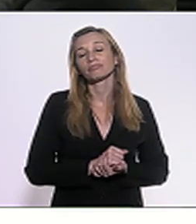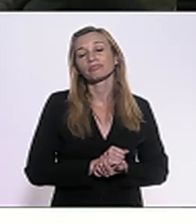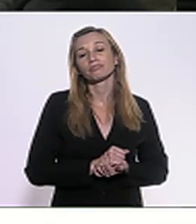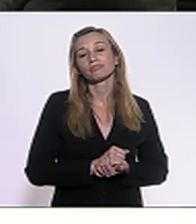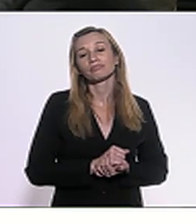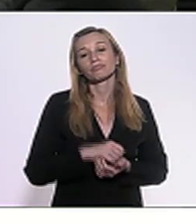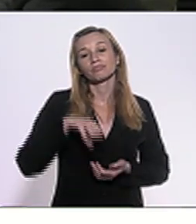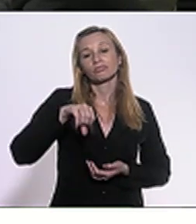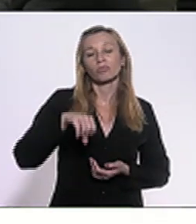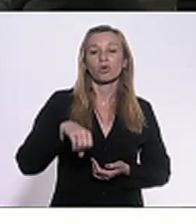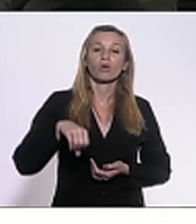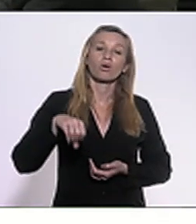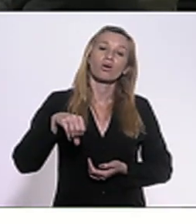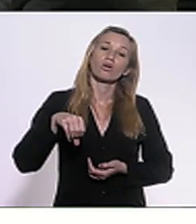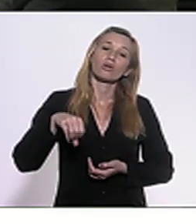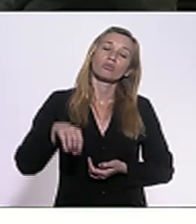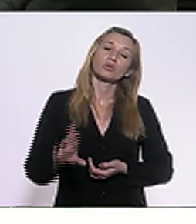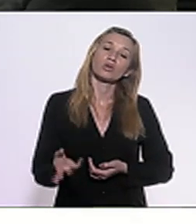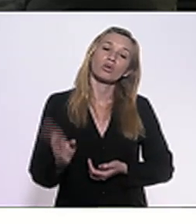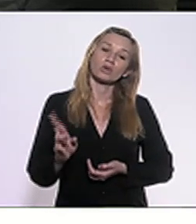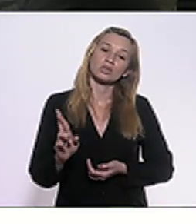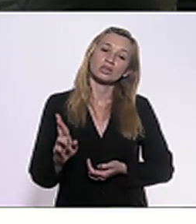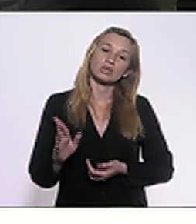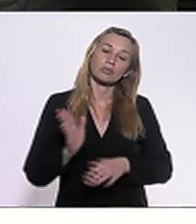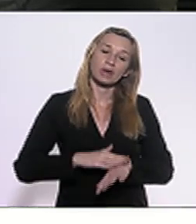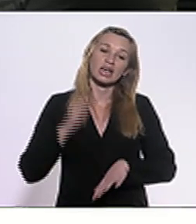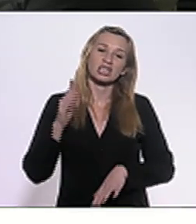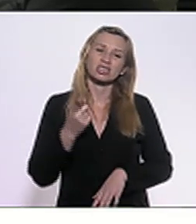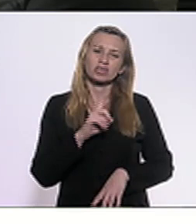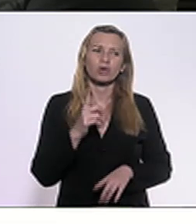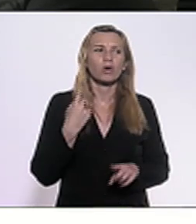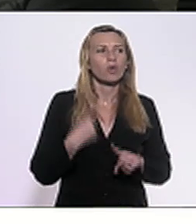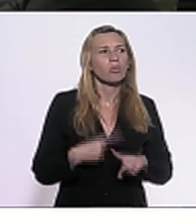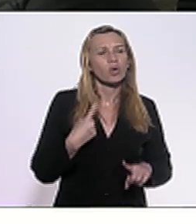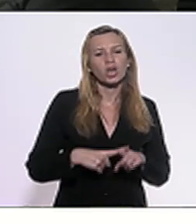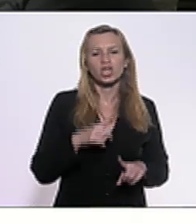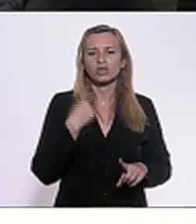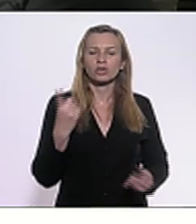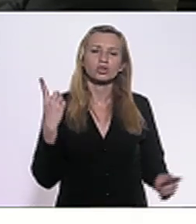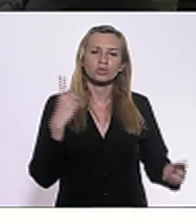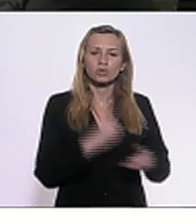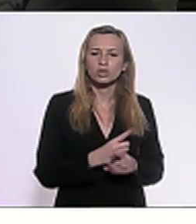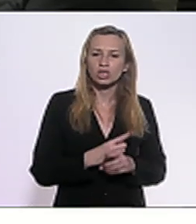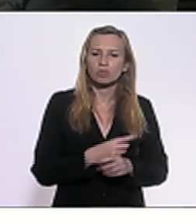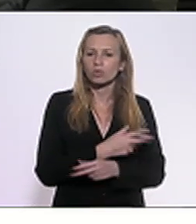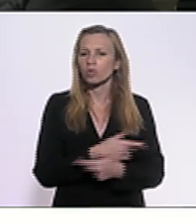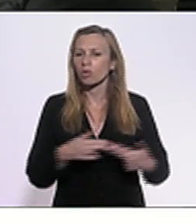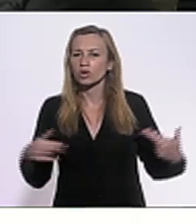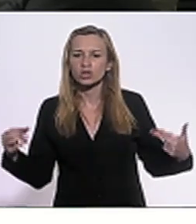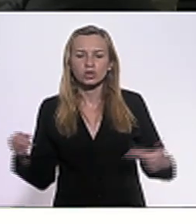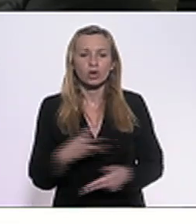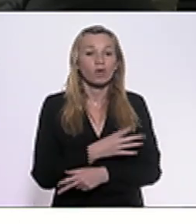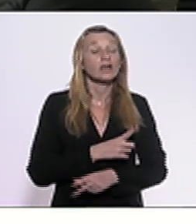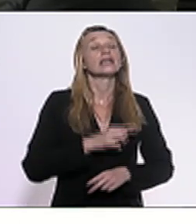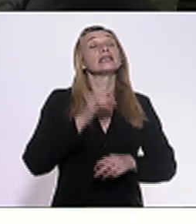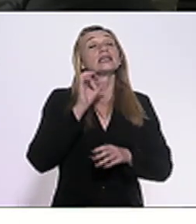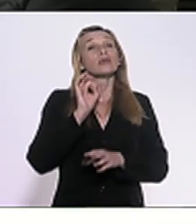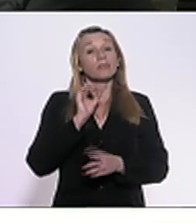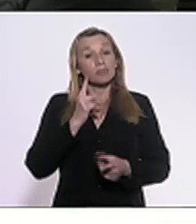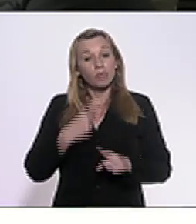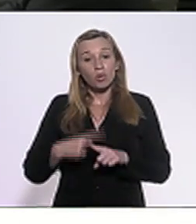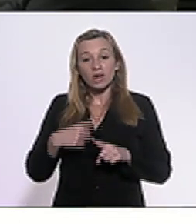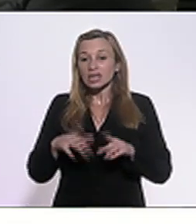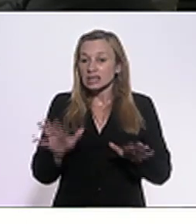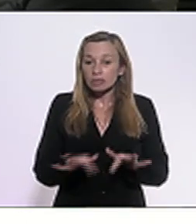os 9 bilhões a mais que apareceram não foram porque nós descobrimos alguma coisa nova. É porque simplesmente você não